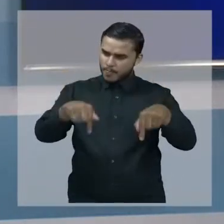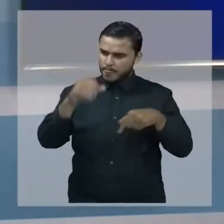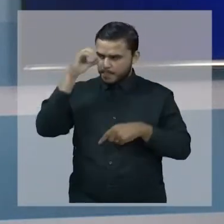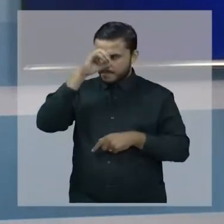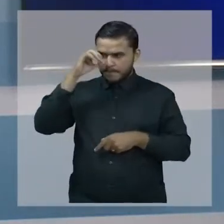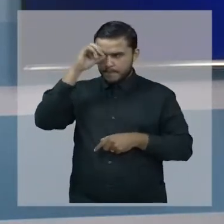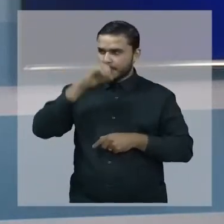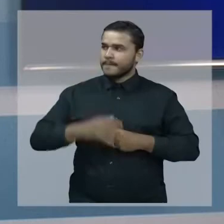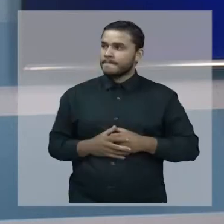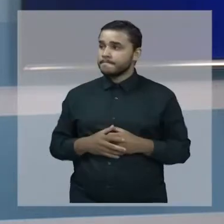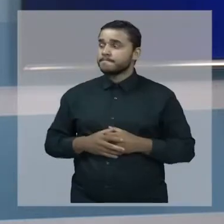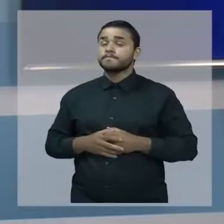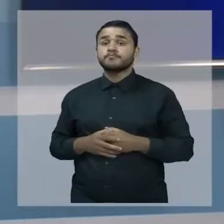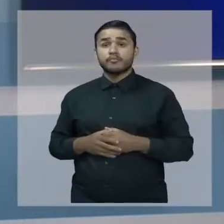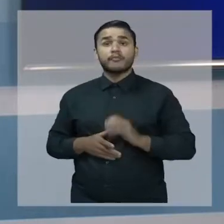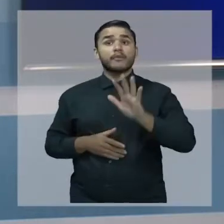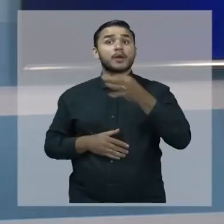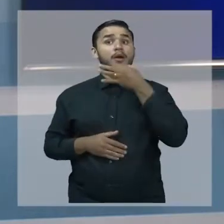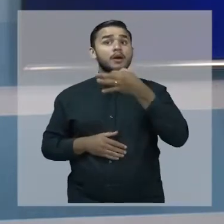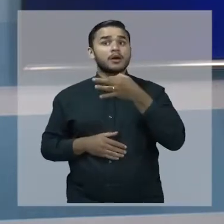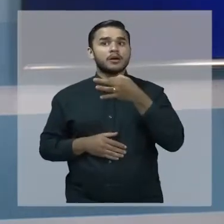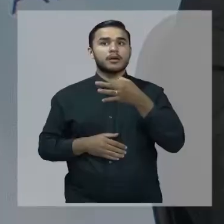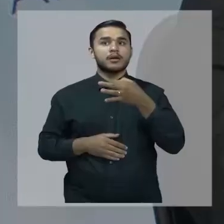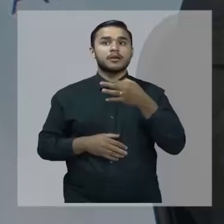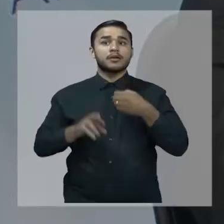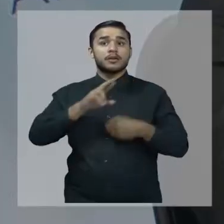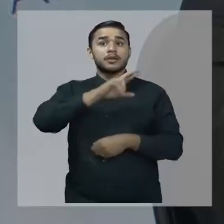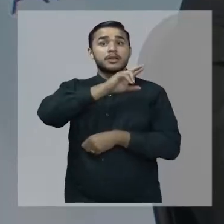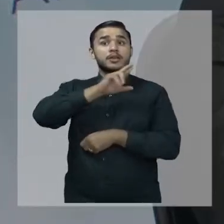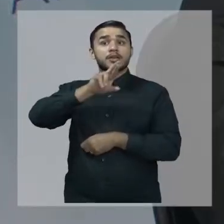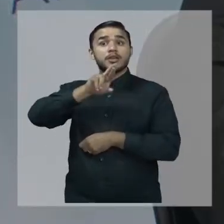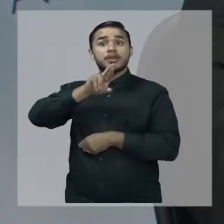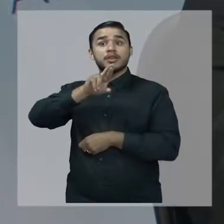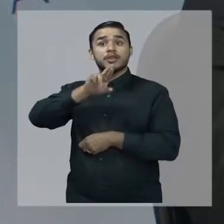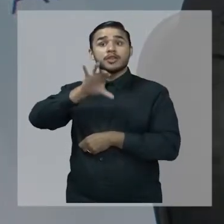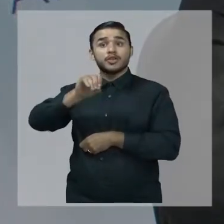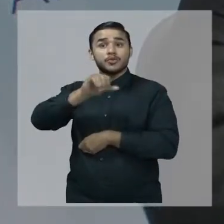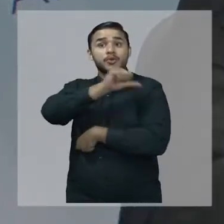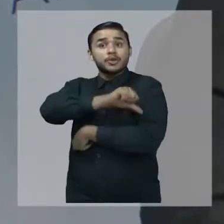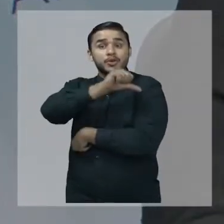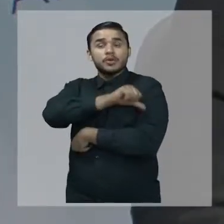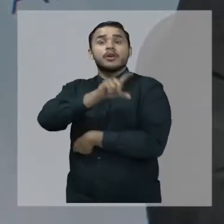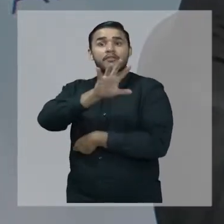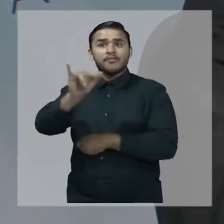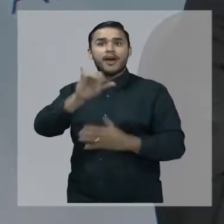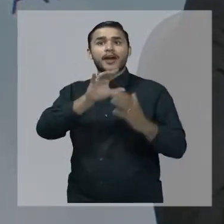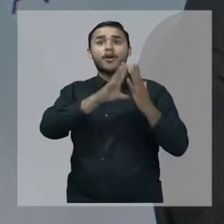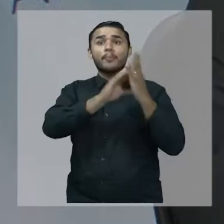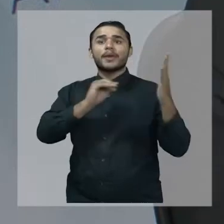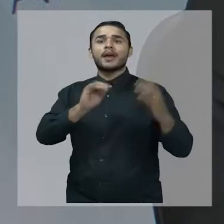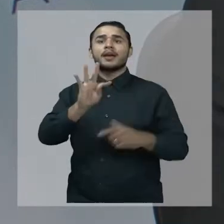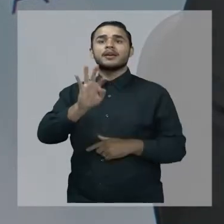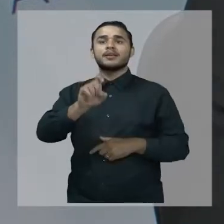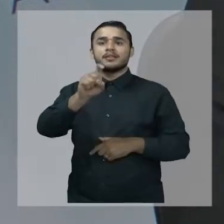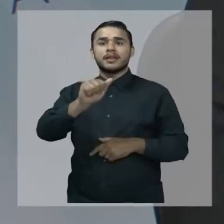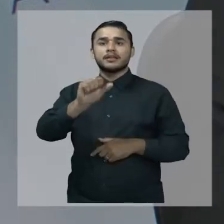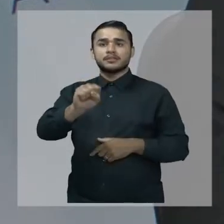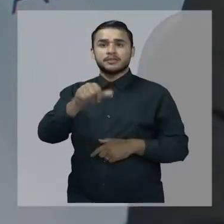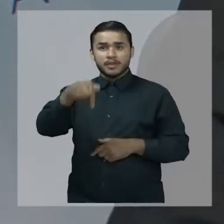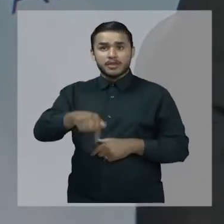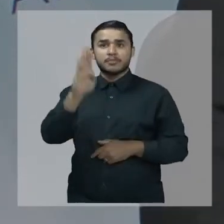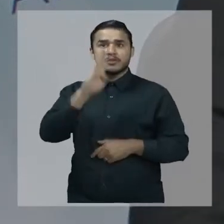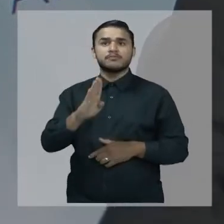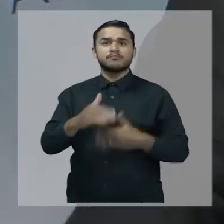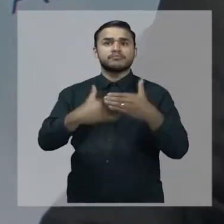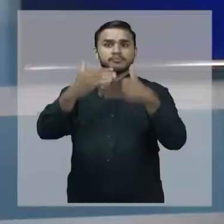de discussão aqui, claro. O Rio de Janeiro tem vocação para se transformar no Texas. O Rio de Janeiro vai sair. Então, o Brasil está passando por outro